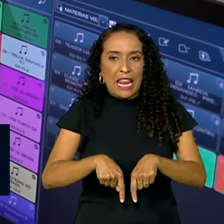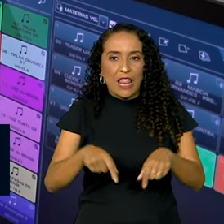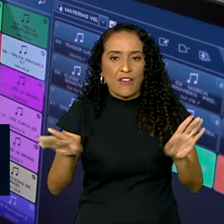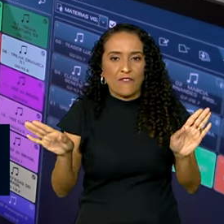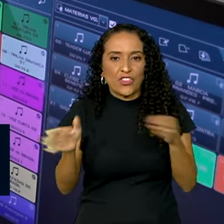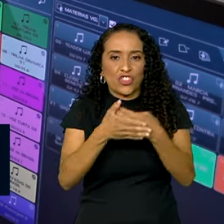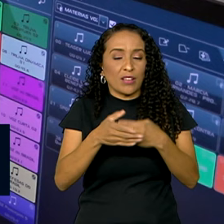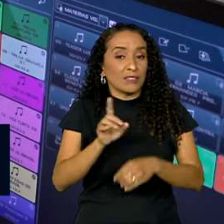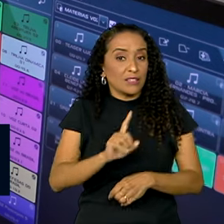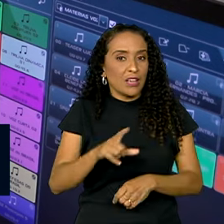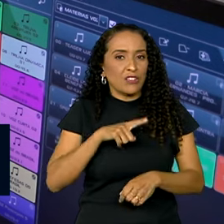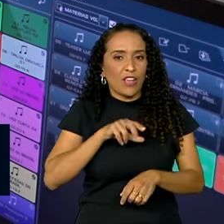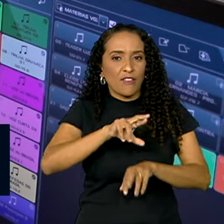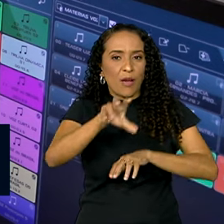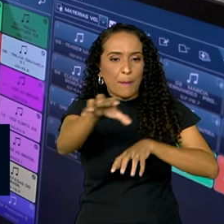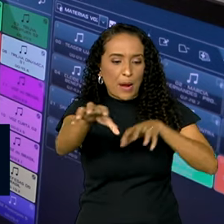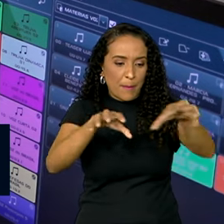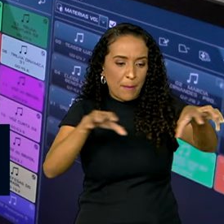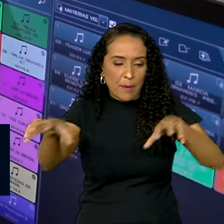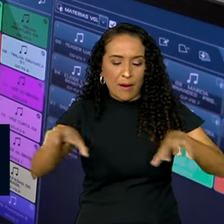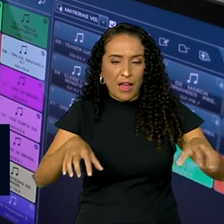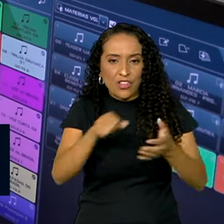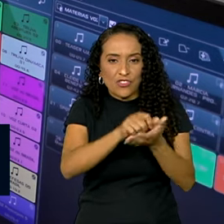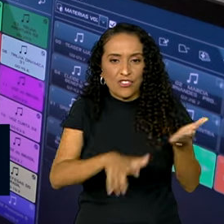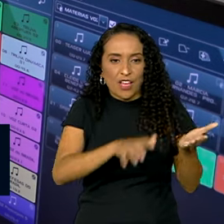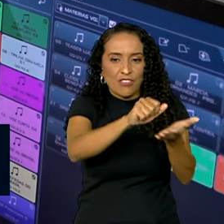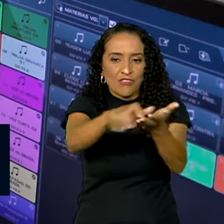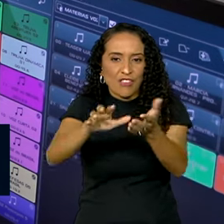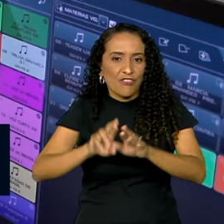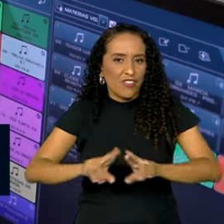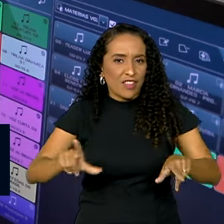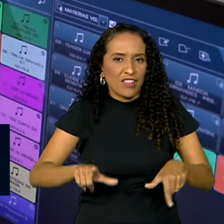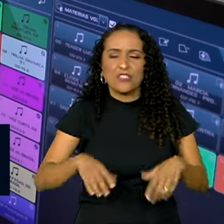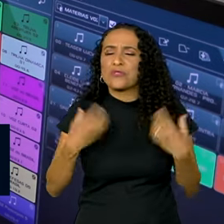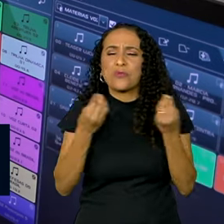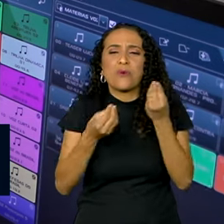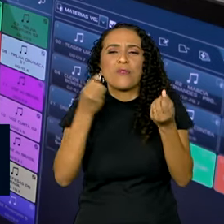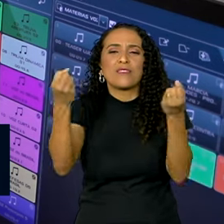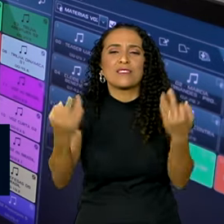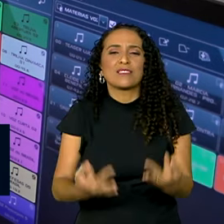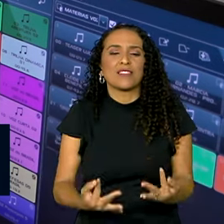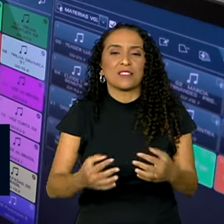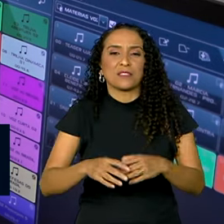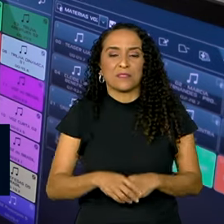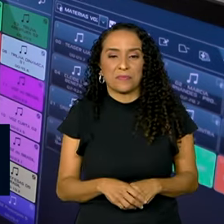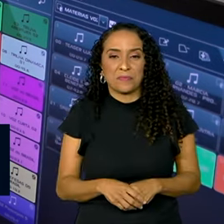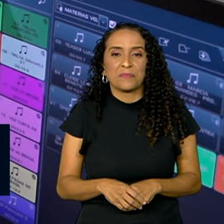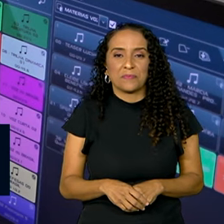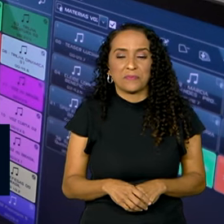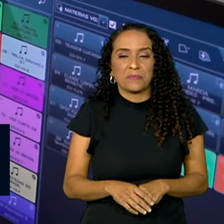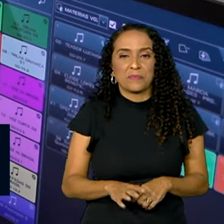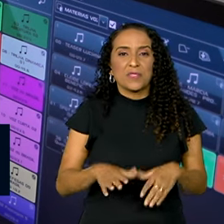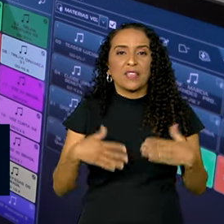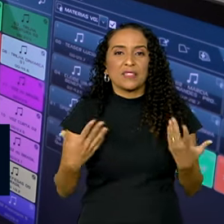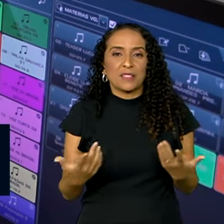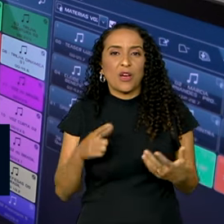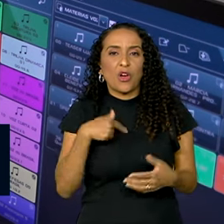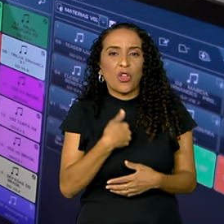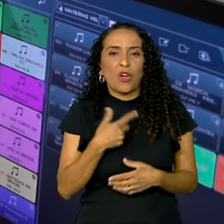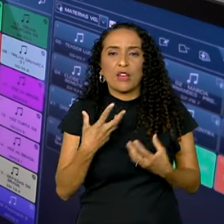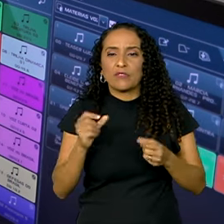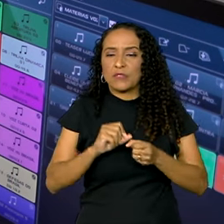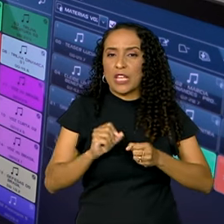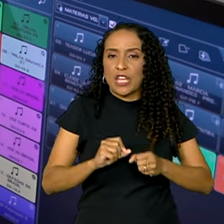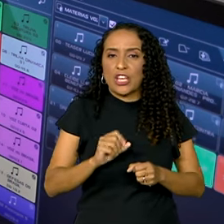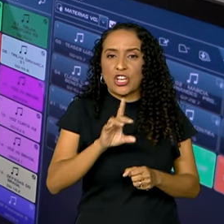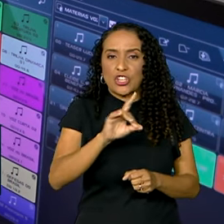em vários espaços com diversas atividades inclusive conta pra gente um pouco Como é que vão ser esses dias Olha nós vamos ter